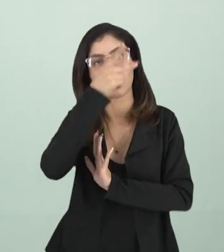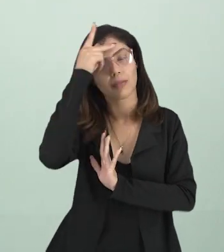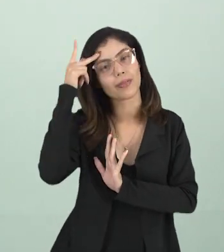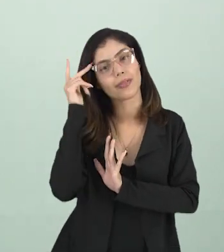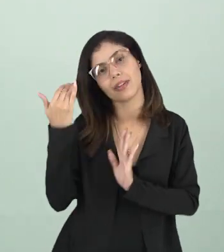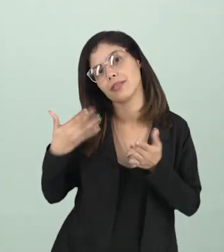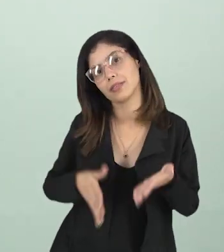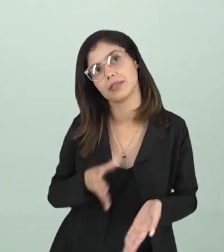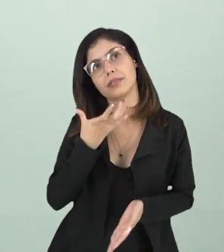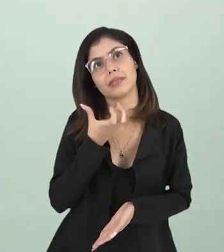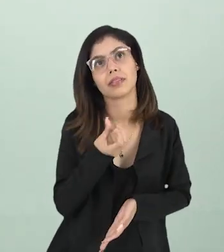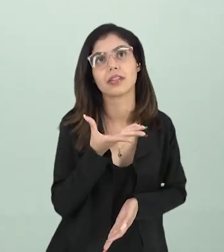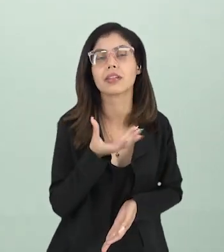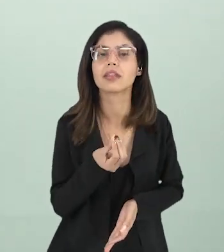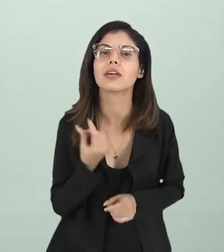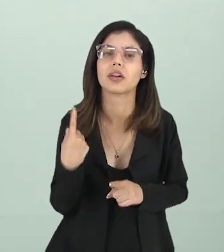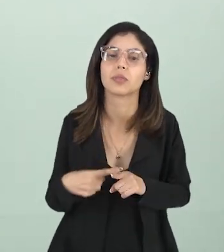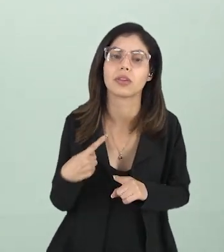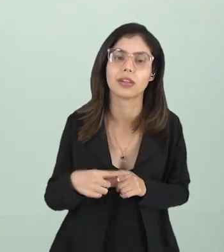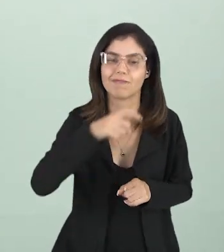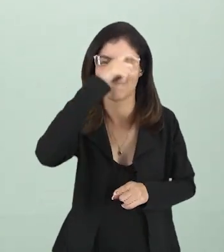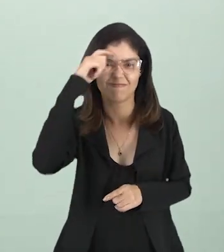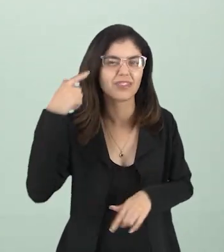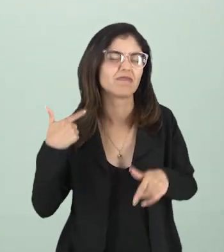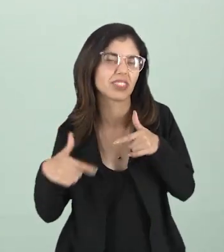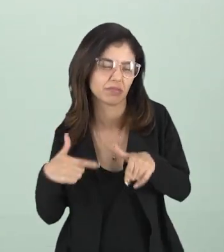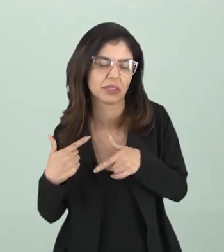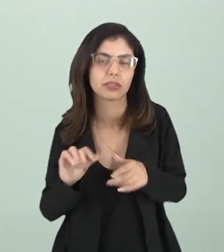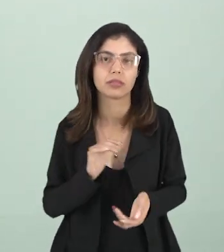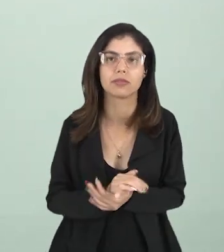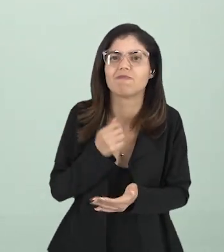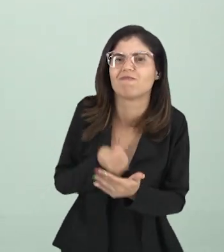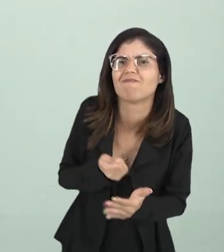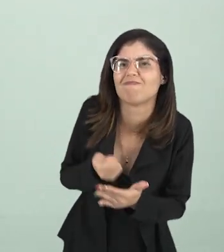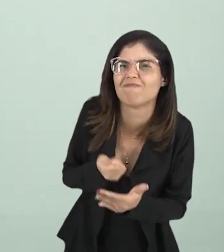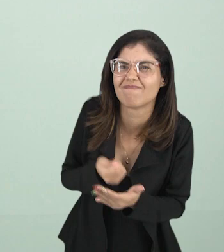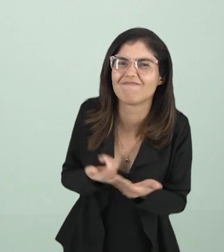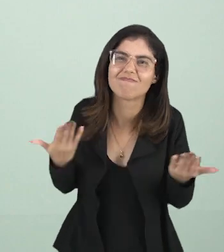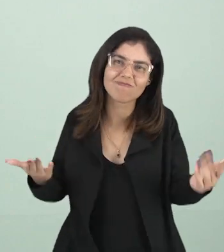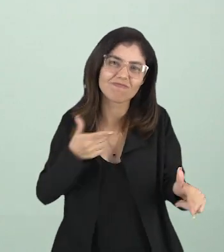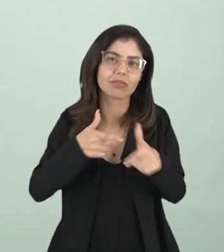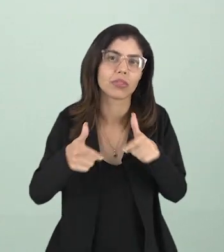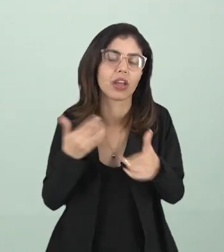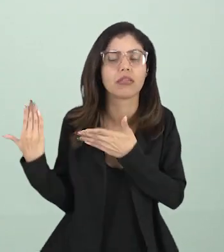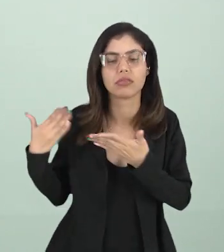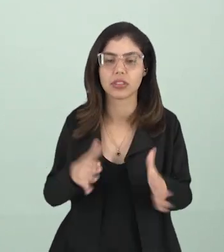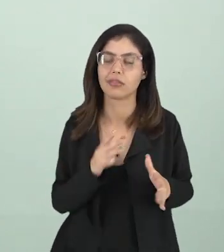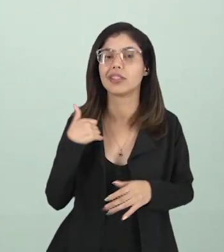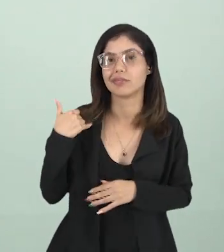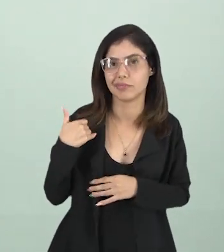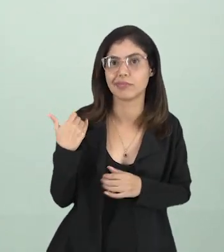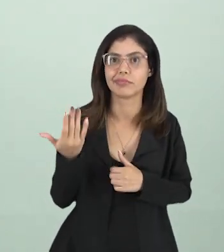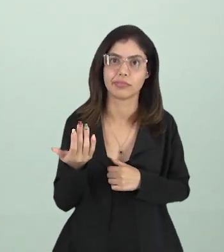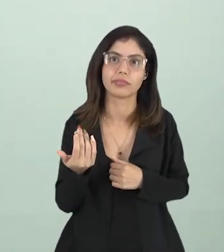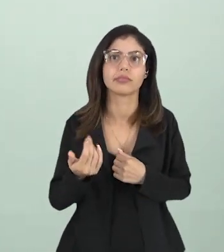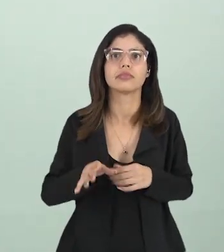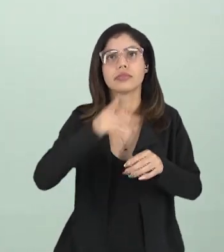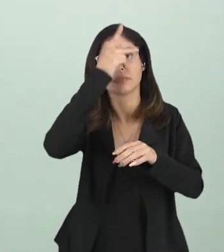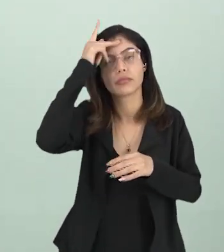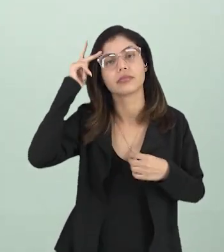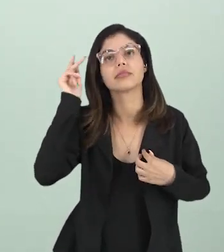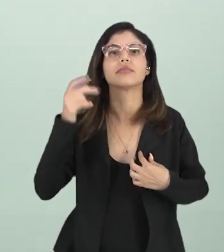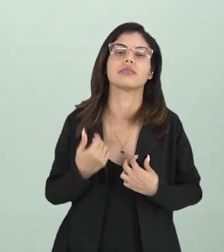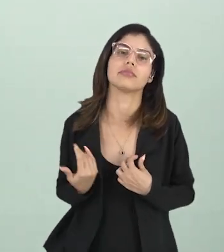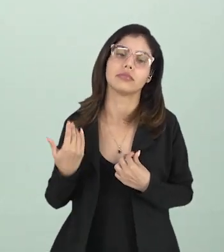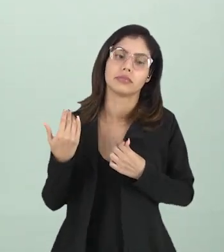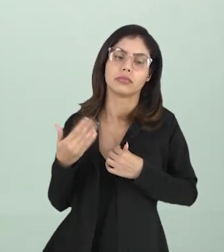nessa idade, né? Por conta da rotina de trabalho, que era tão intensa, que as pessoas não chegavam nessa idade. E as pessoas que chegavam